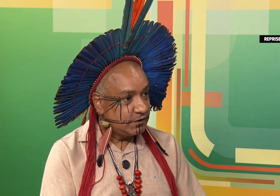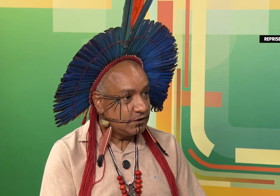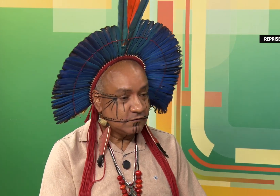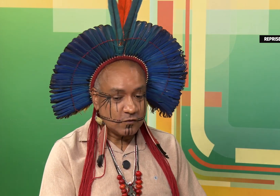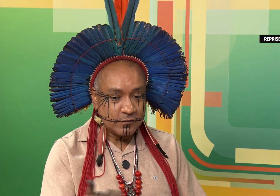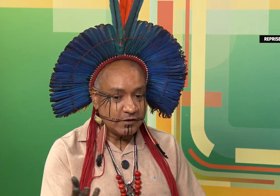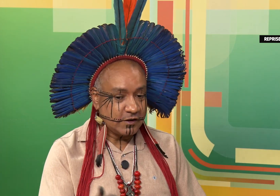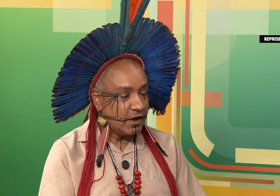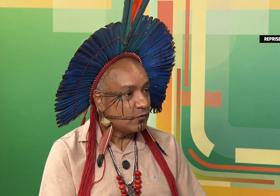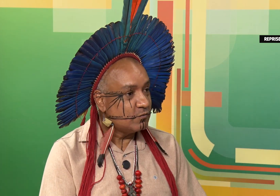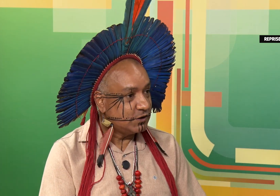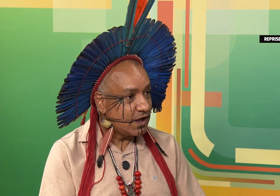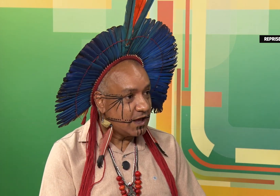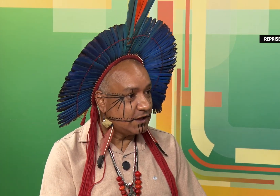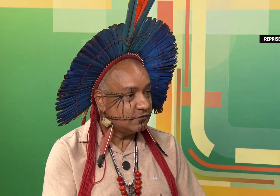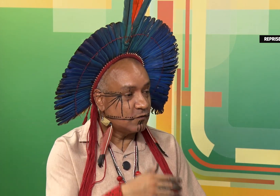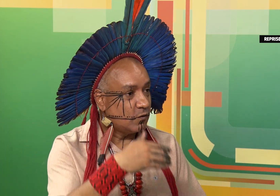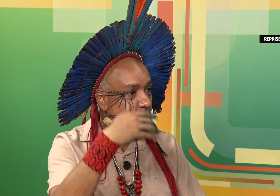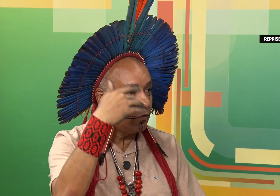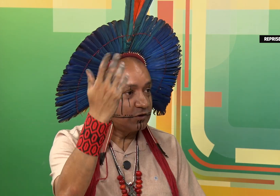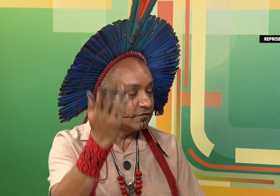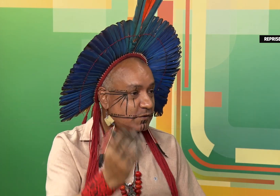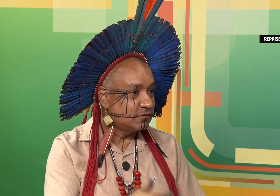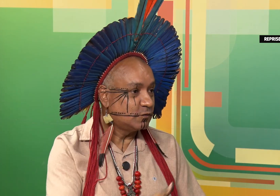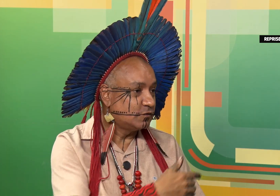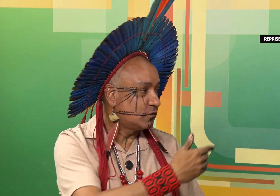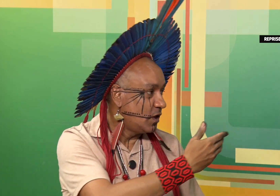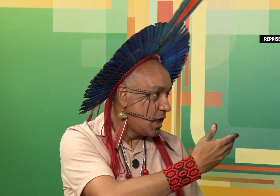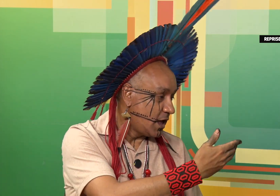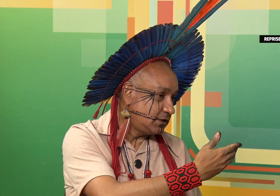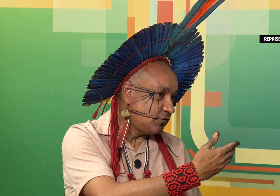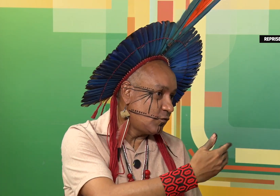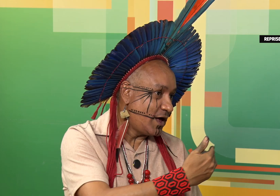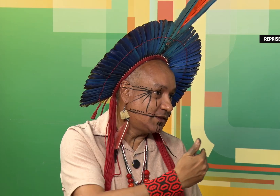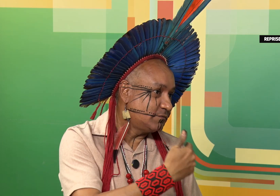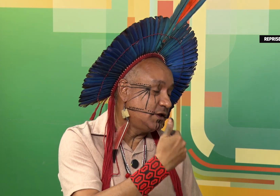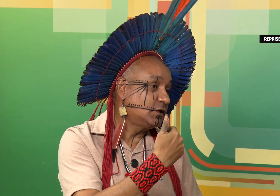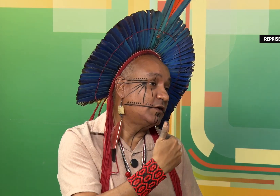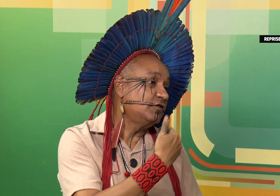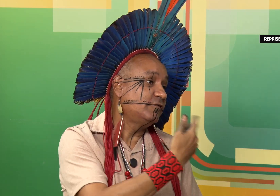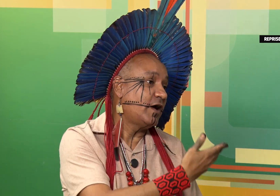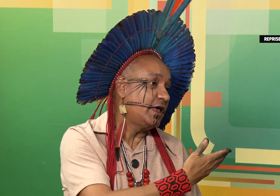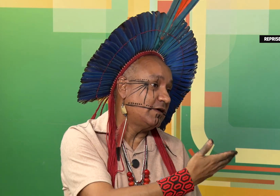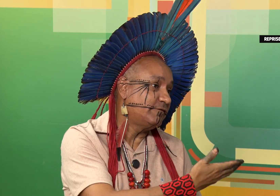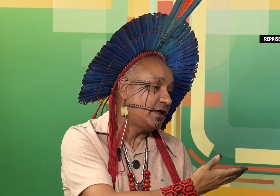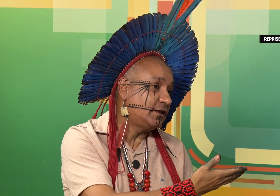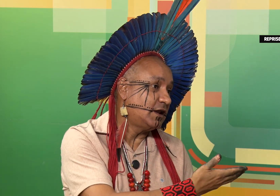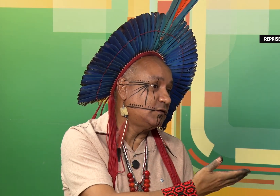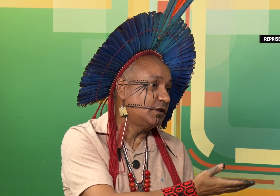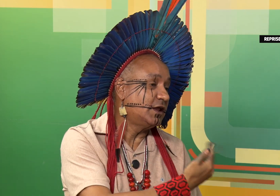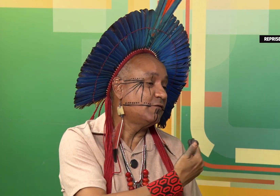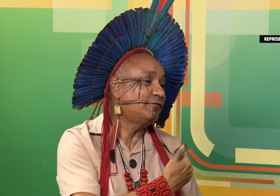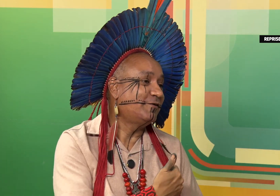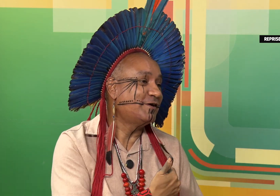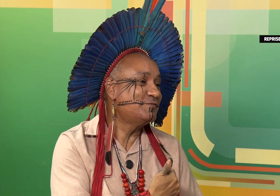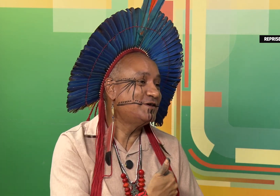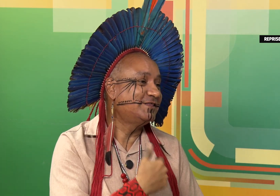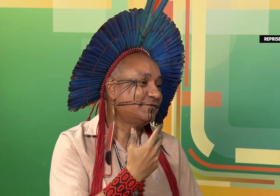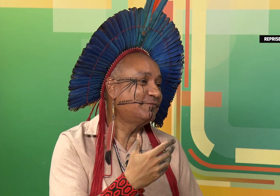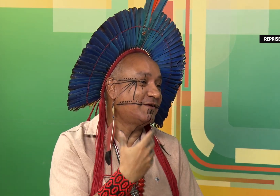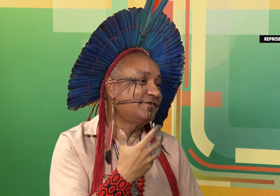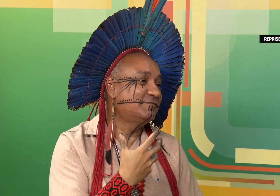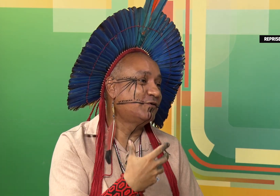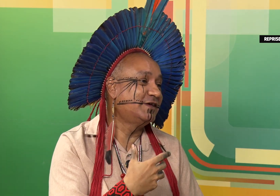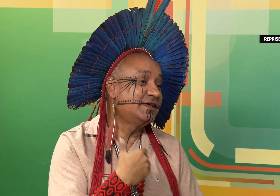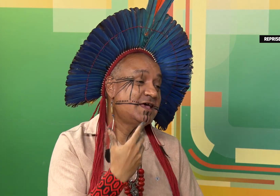meus filhos, com a comunidade, com outras pessoas, até Joá também, então ela fala na língua dela, eu falo na minha,